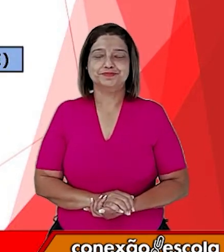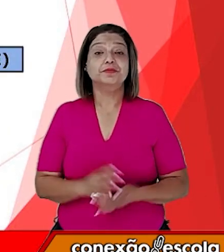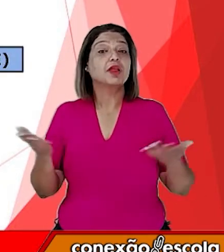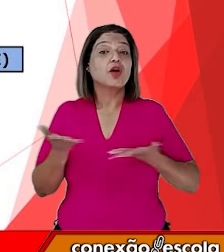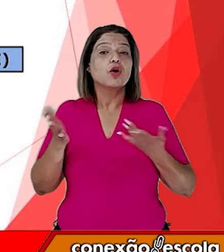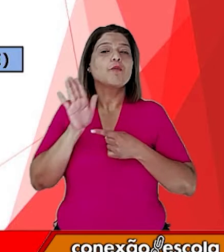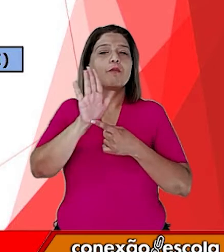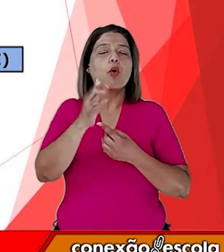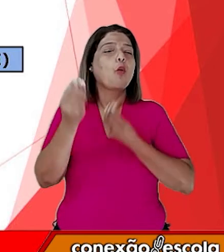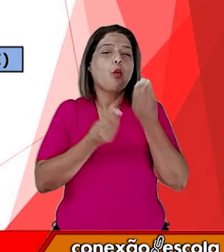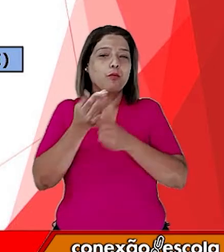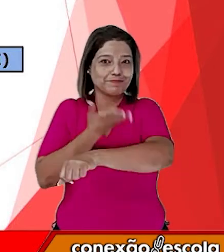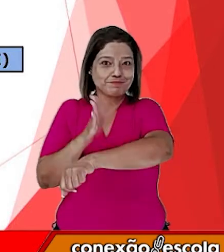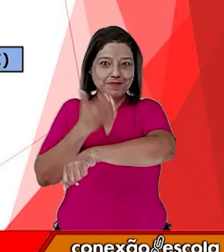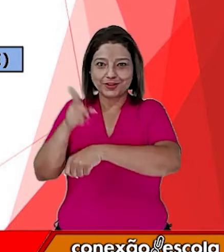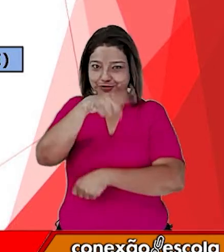Vamos colocar em prática.